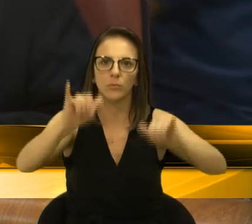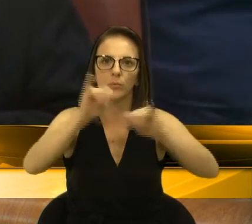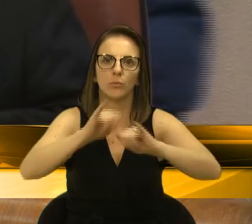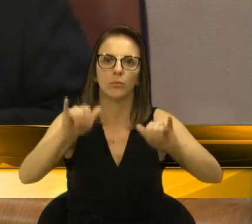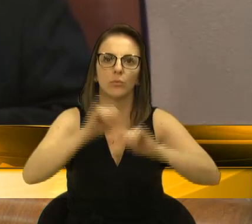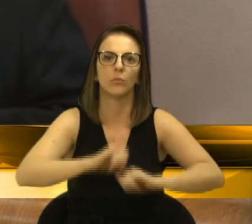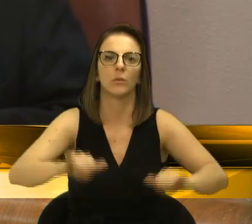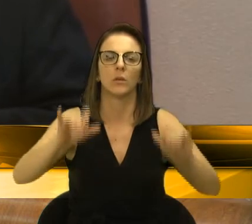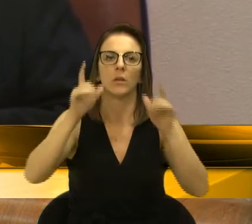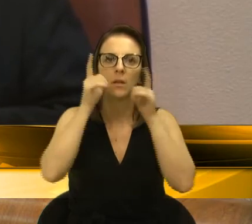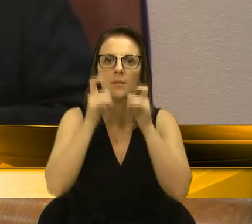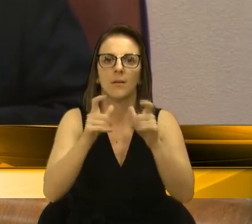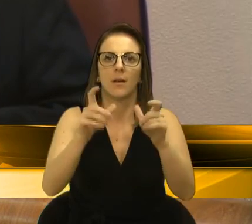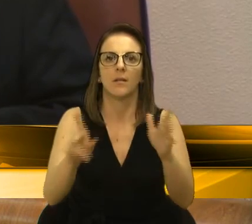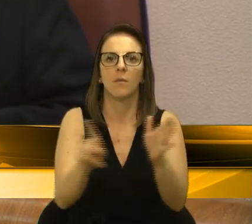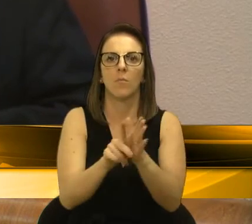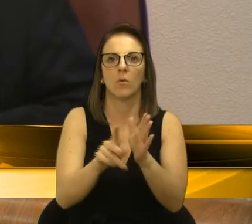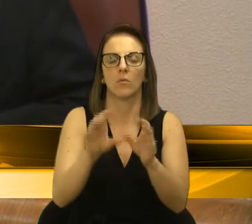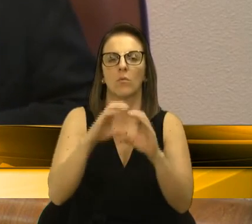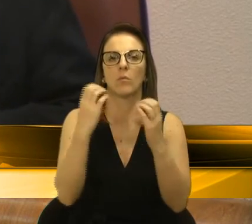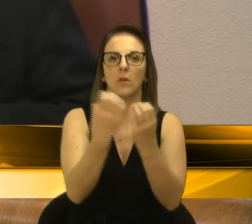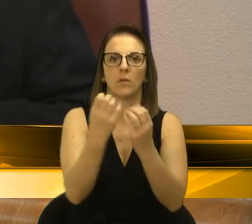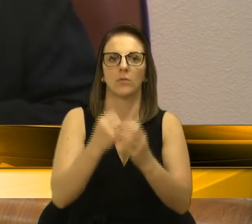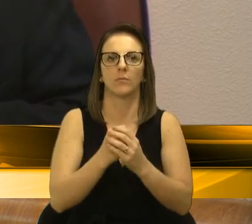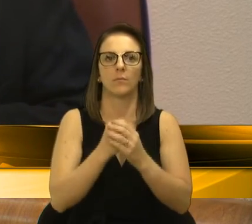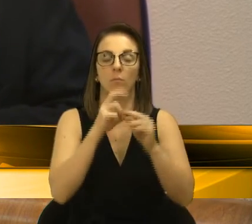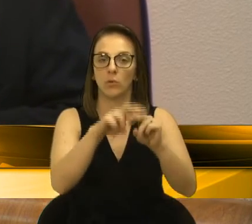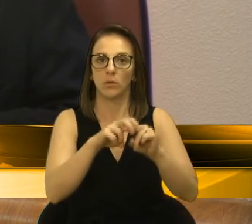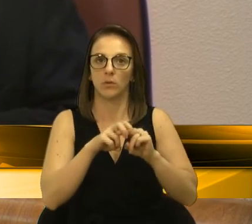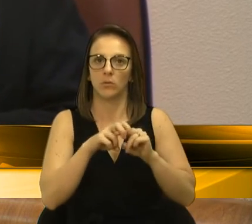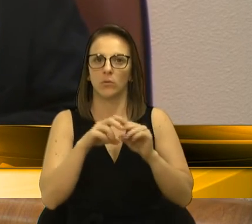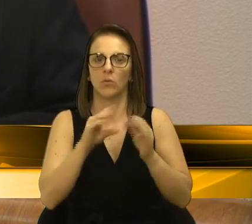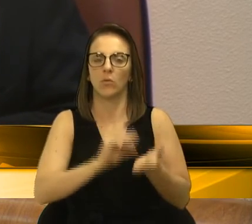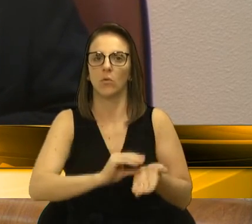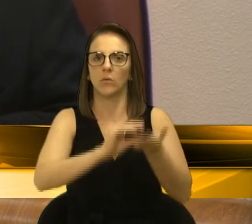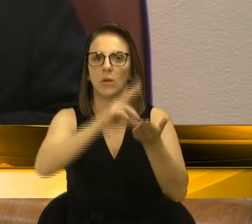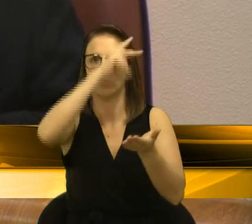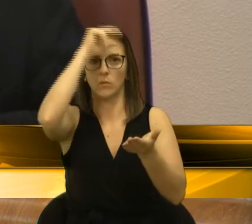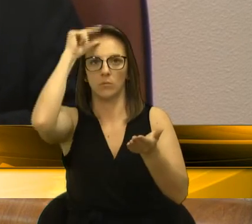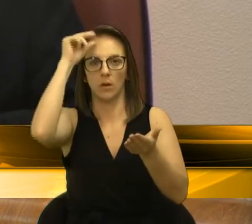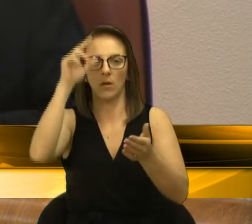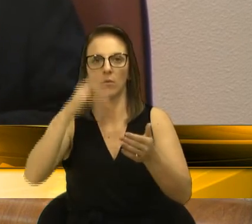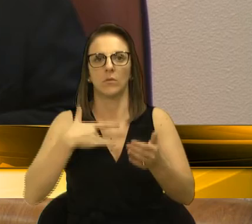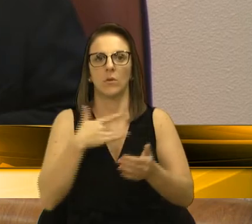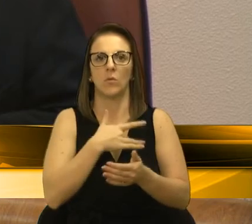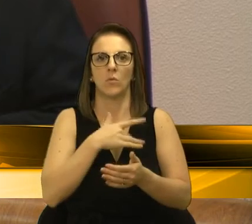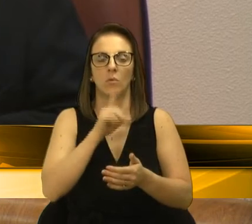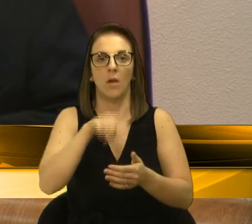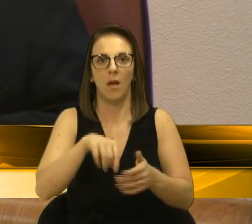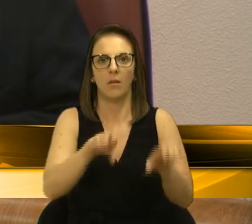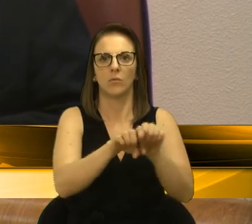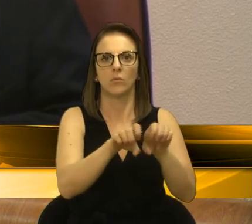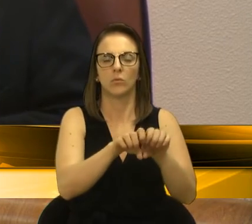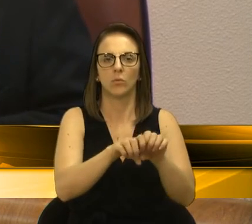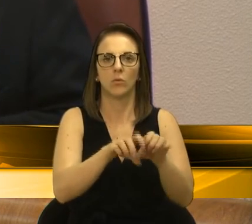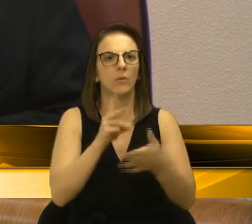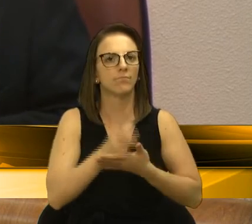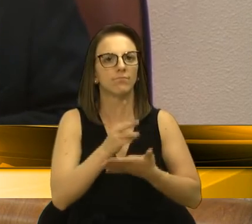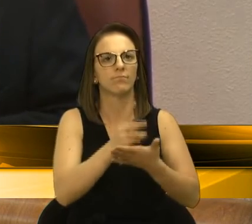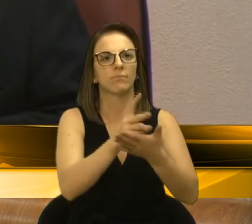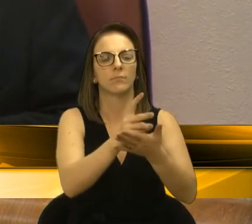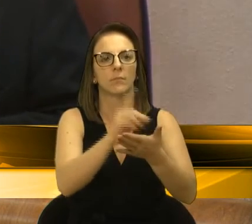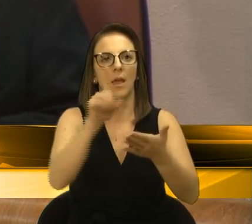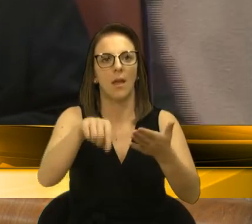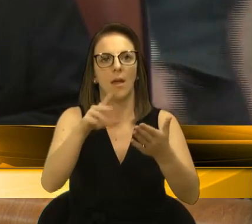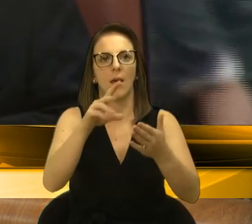da comunidade. Dito de outra forma, os Conselhos Municipais de Saúde são estruturas permanentes, de caráter público, que, à luz do Pacto do